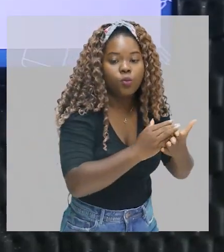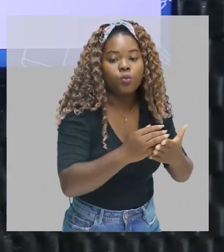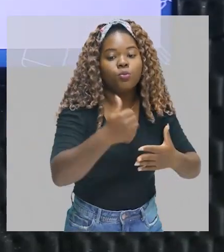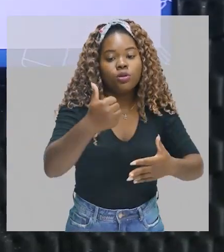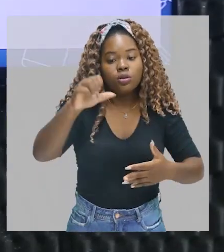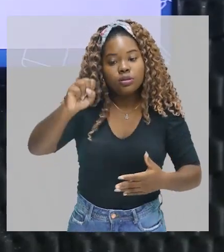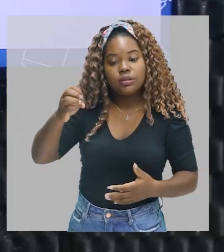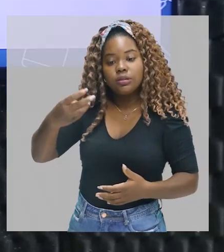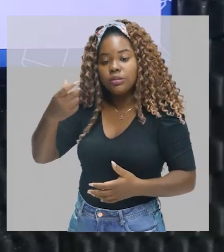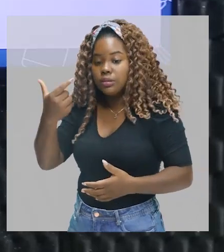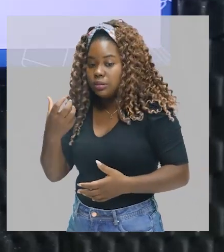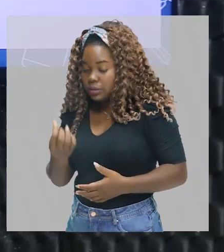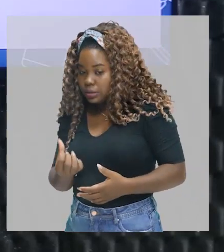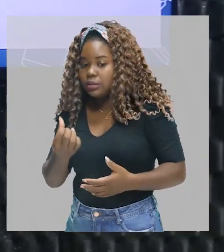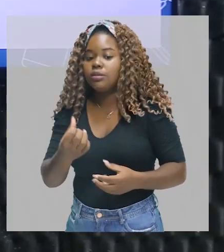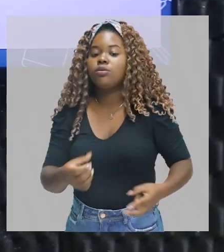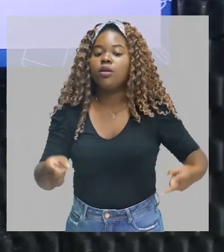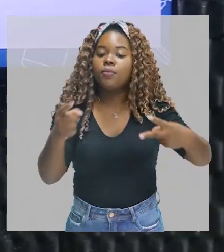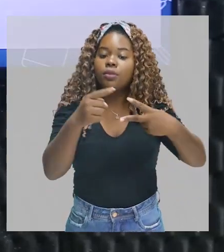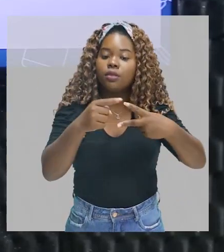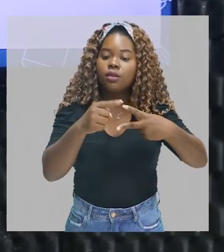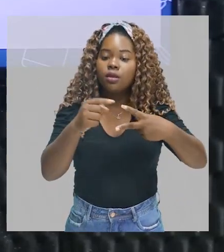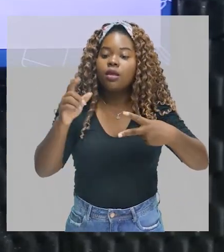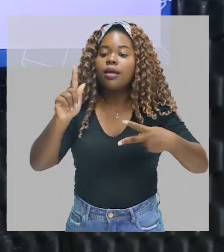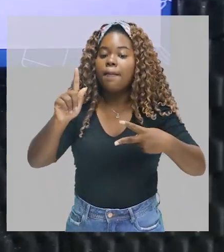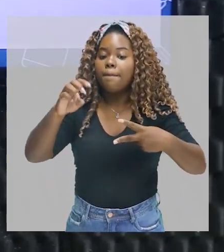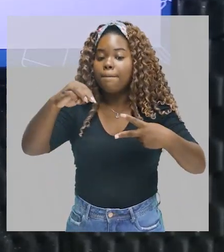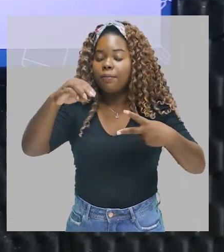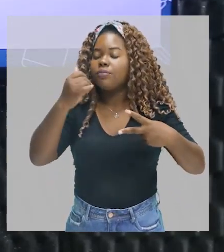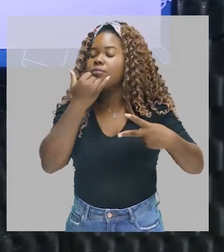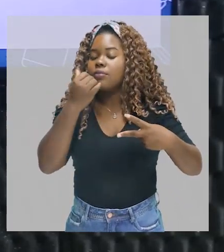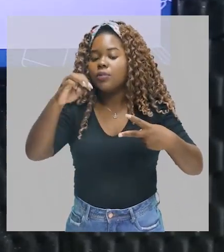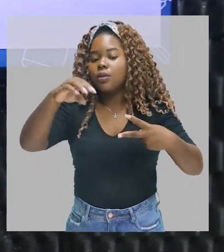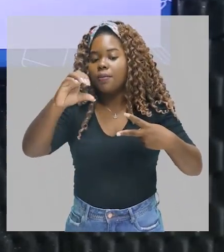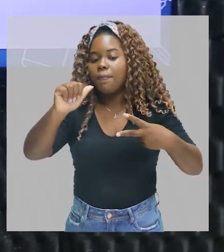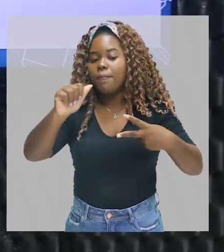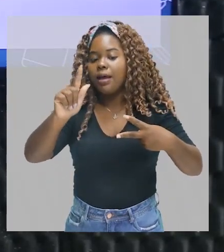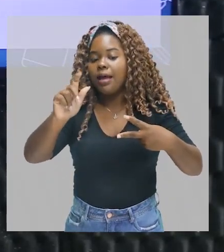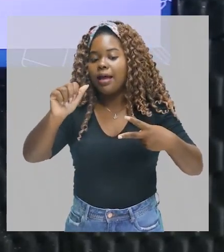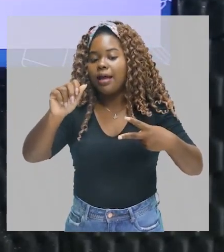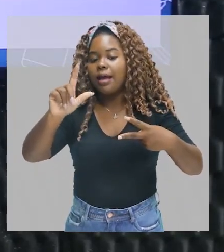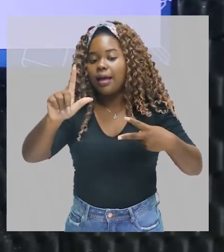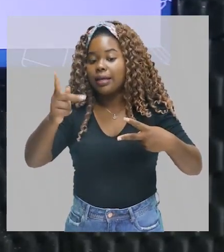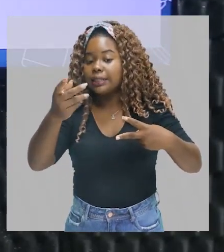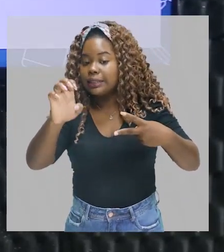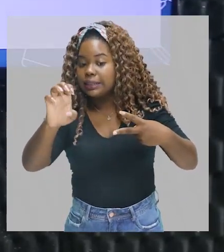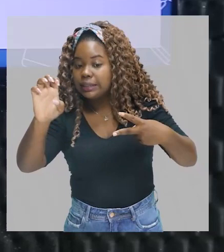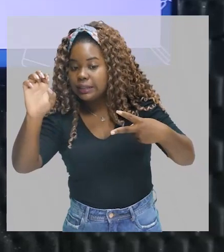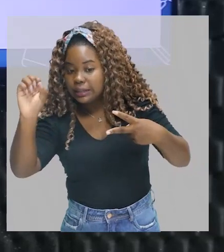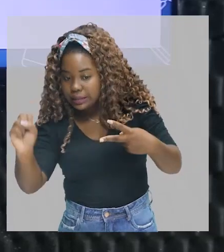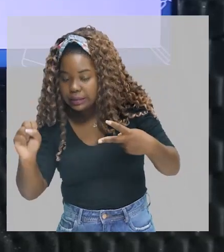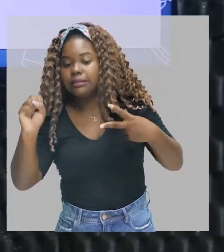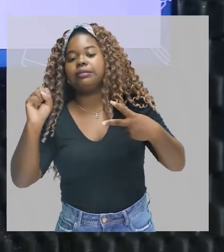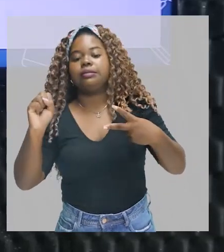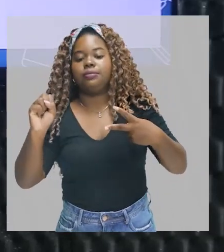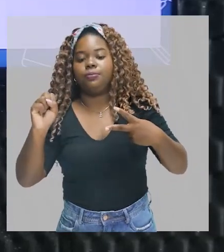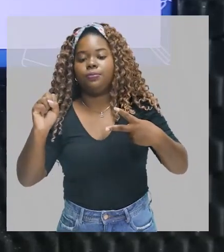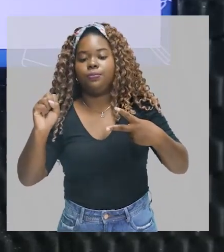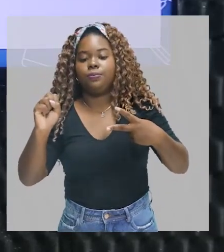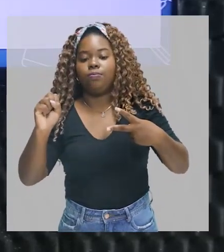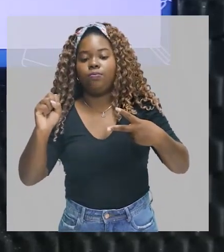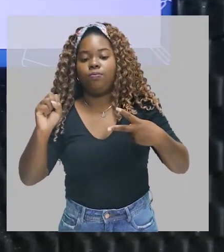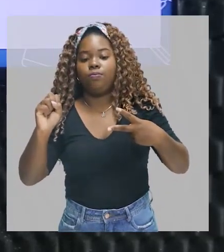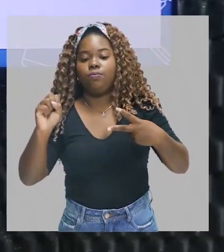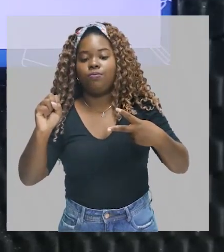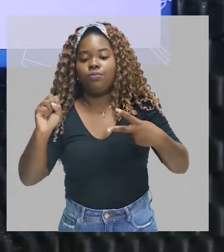1836, com a publicação do Suspiros Poéticos e Saudades. De quem? Gonçalves de Magalhães.